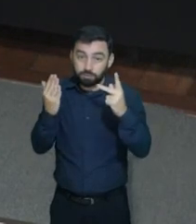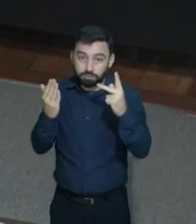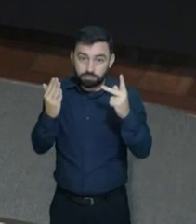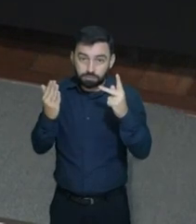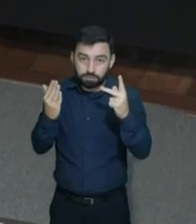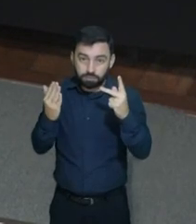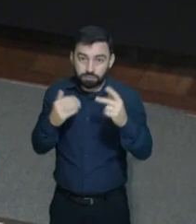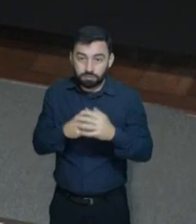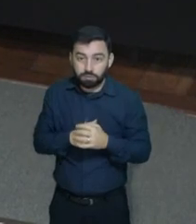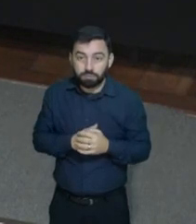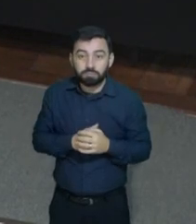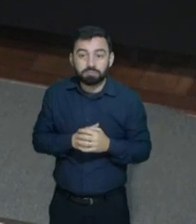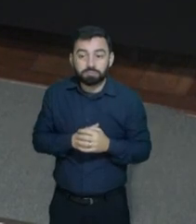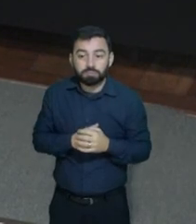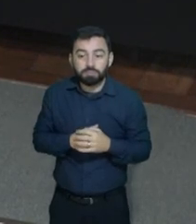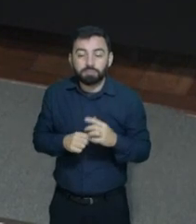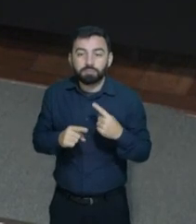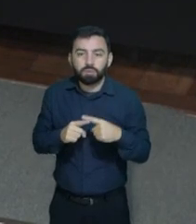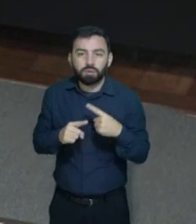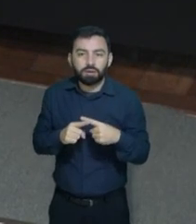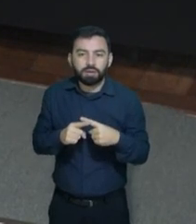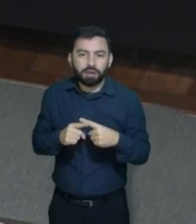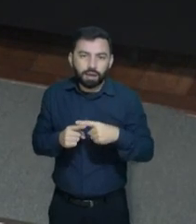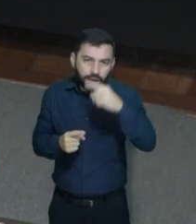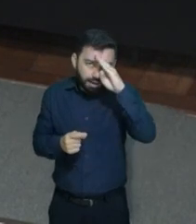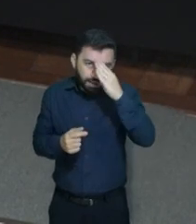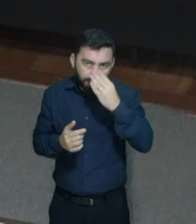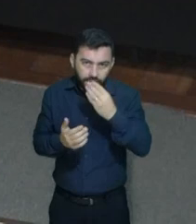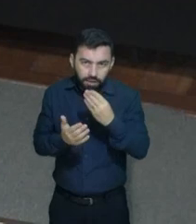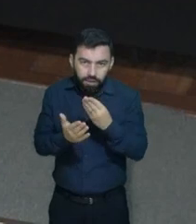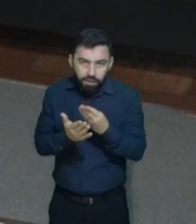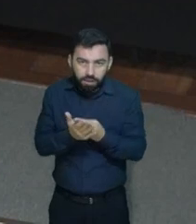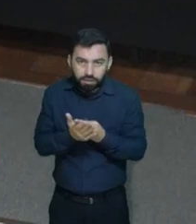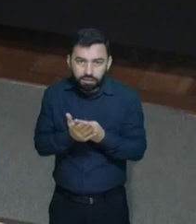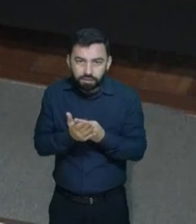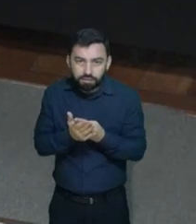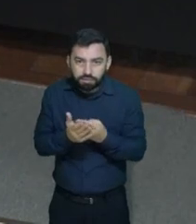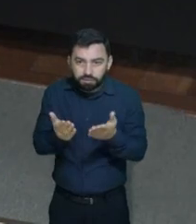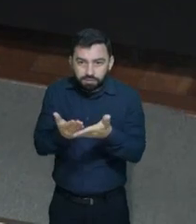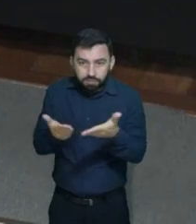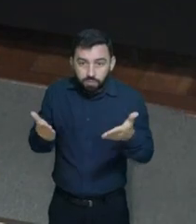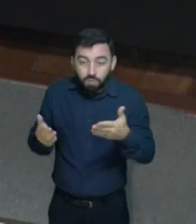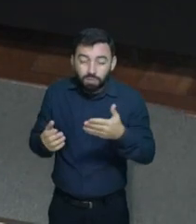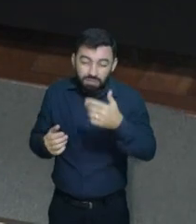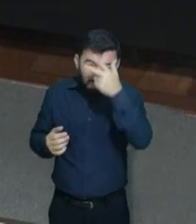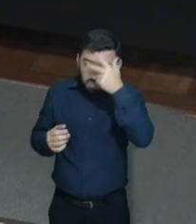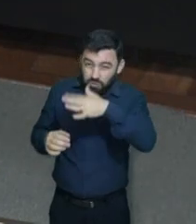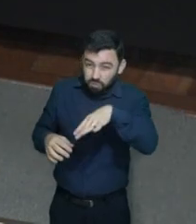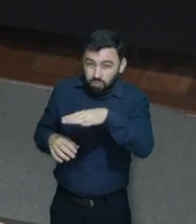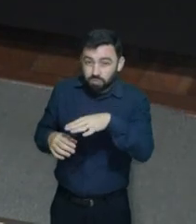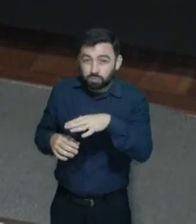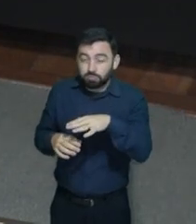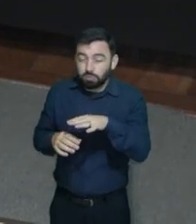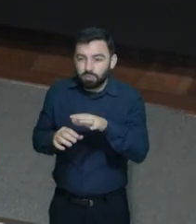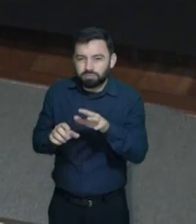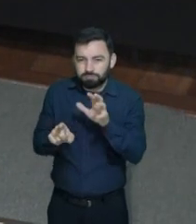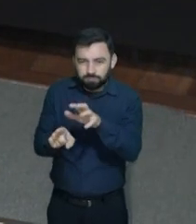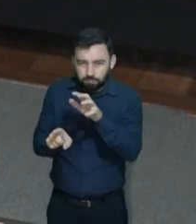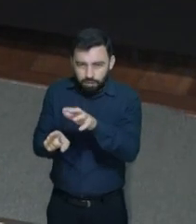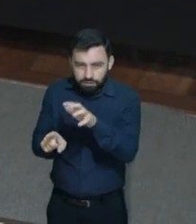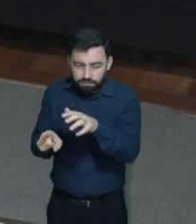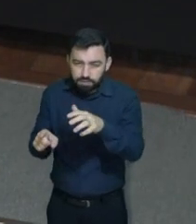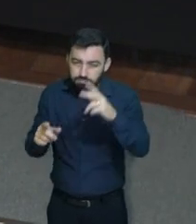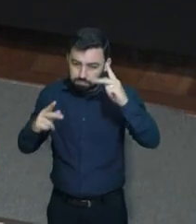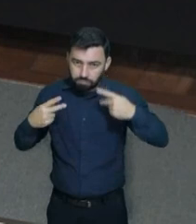acho, psiquiatria, não sei. Porque daí tu não acredita, né, no efeito do homem na natureza, mas